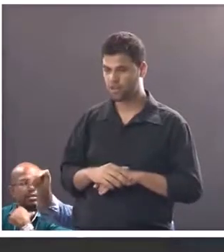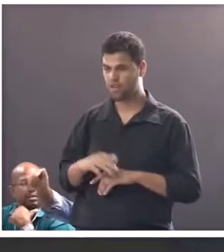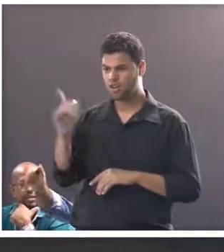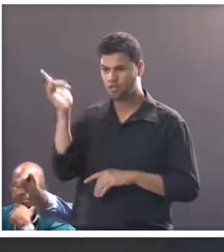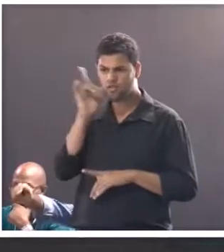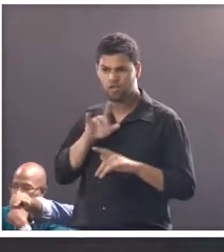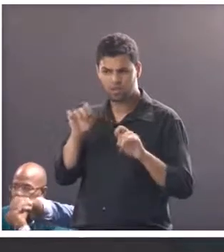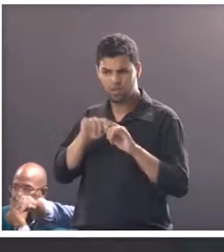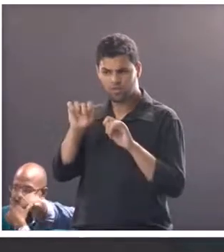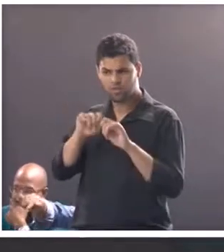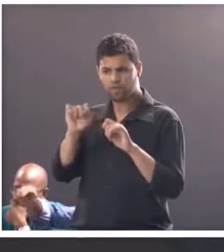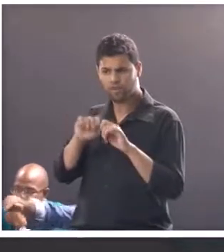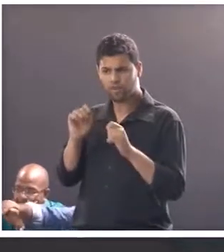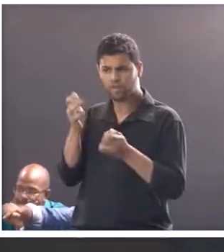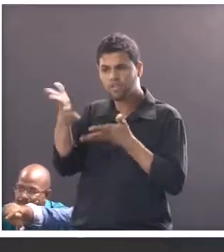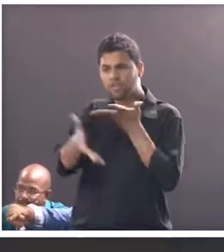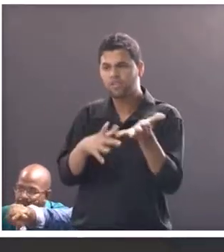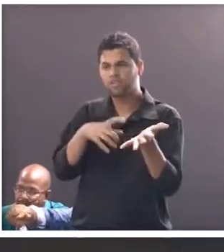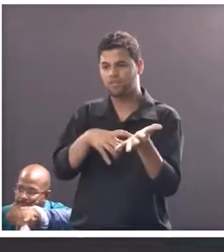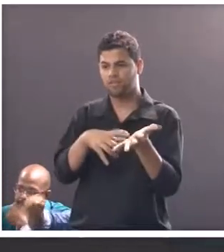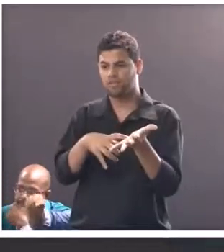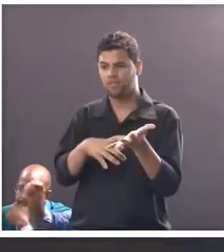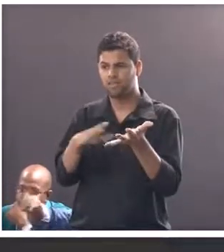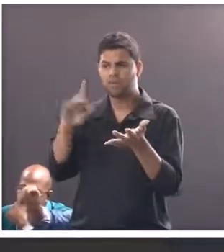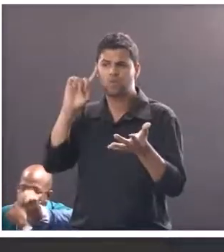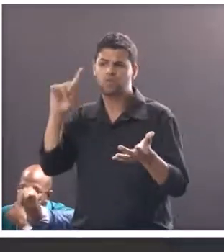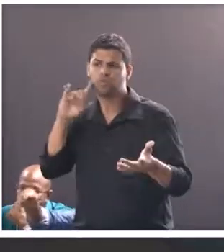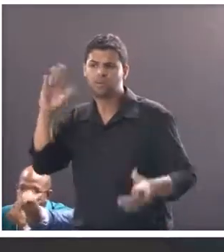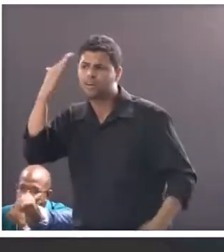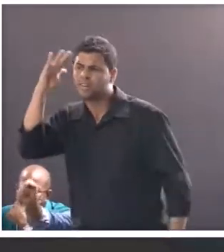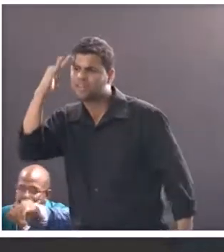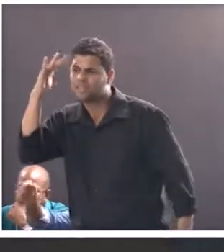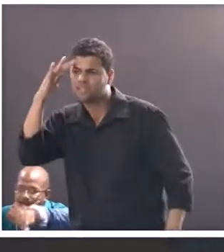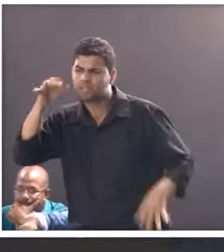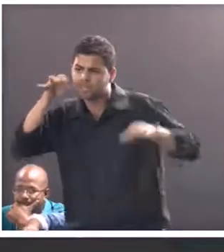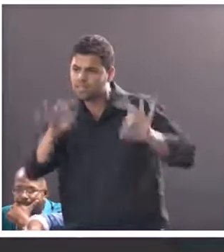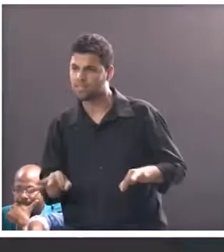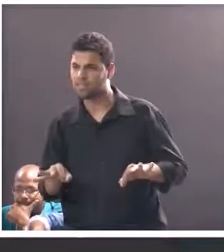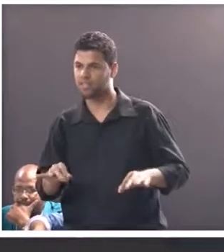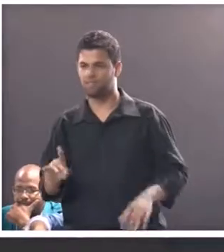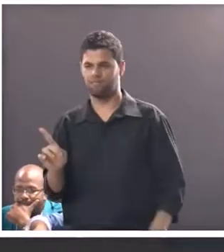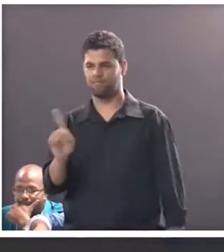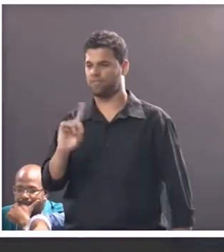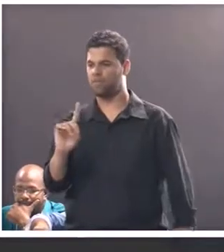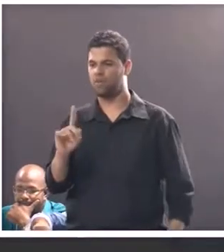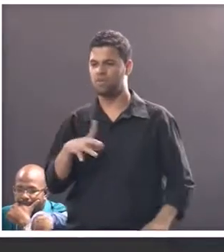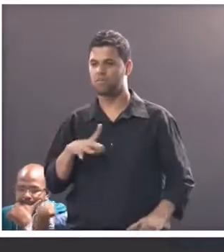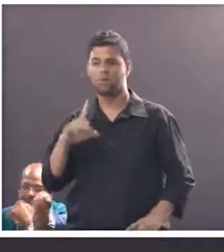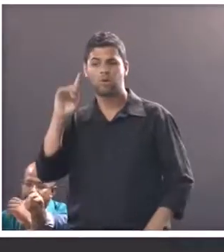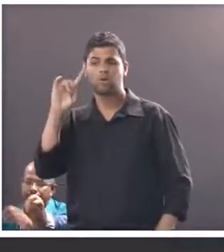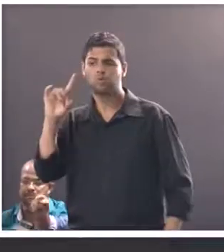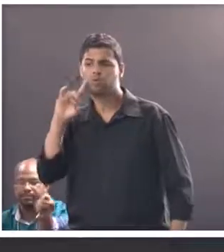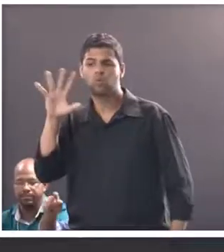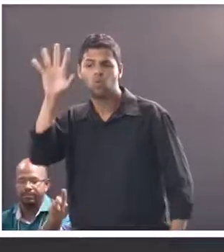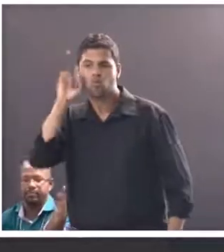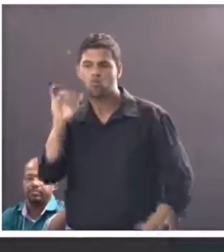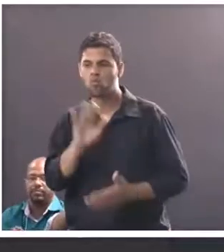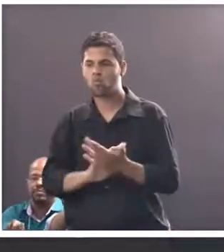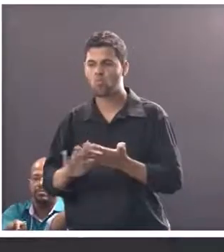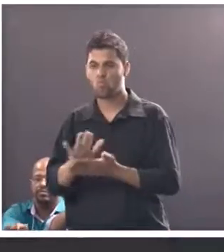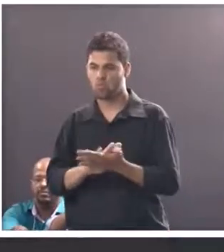Conseguir atingir o surdo se eu falar quero ouvir tua voz? Não. O escutar não faz parte da vivência dele. Então eu falo o